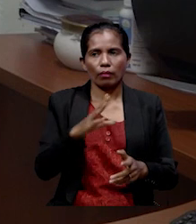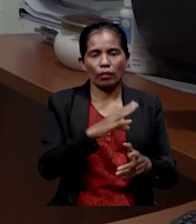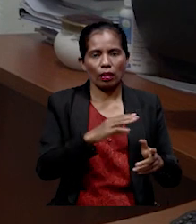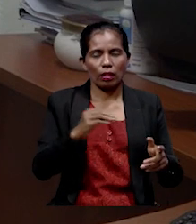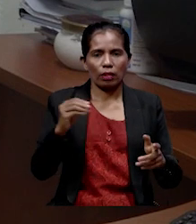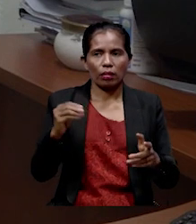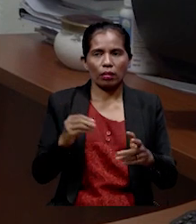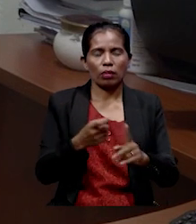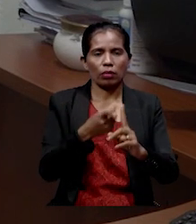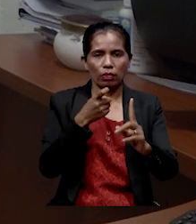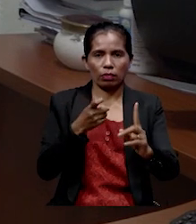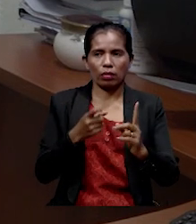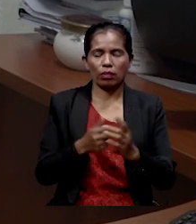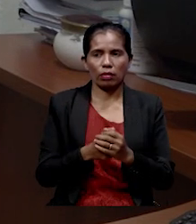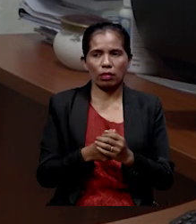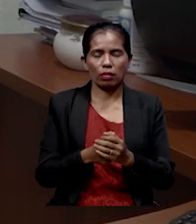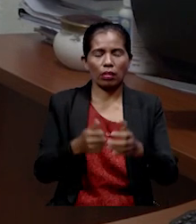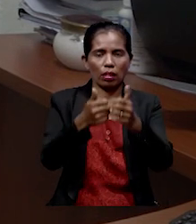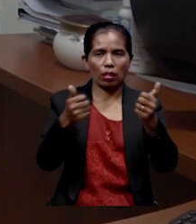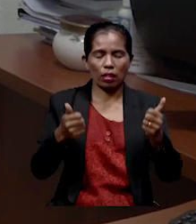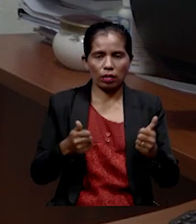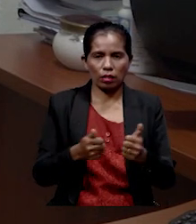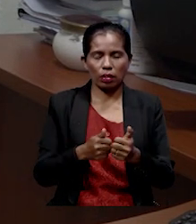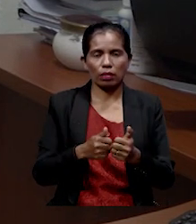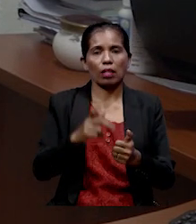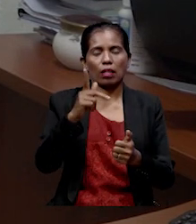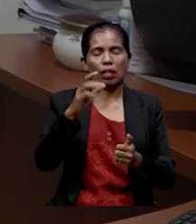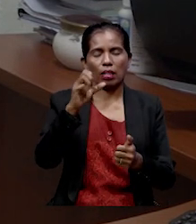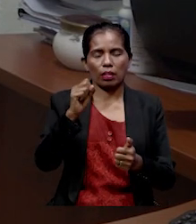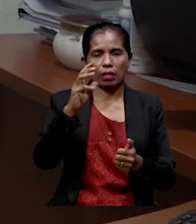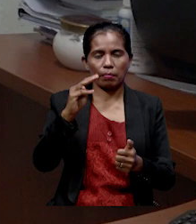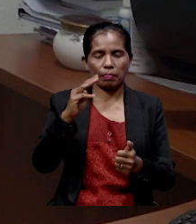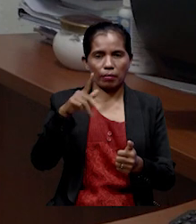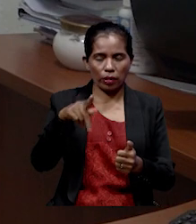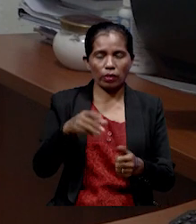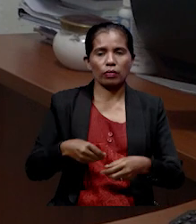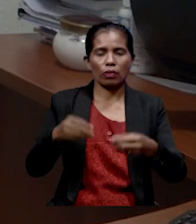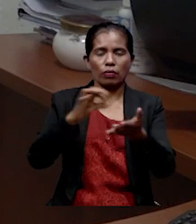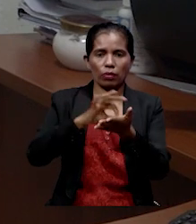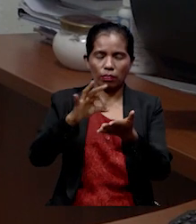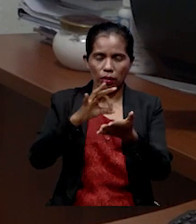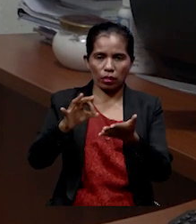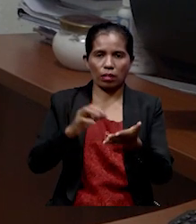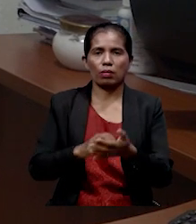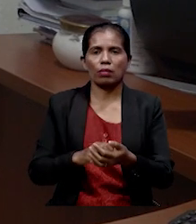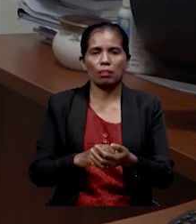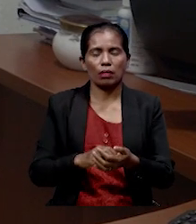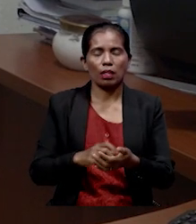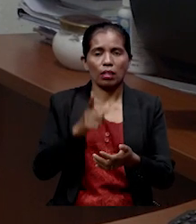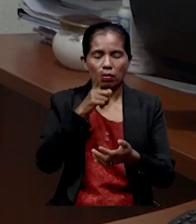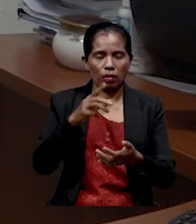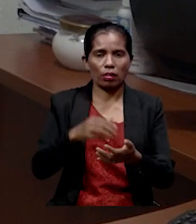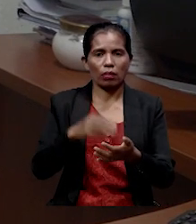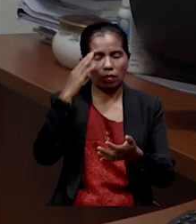só possível possível agência de caixa de pira se que nem bem para formação nem bem para apoio do governo nem a me encontro de